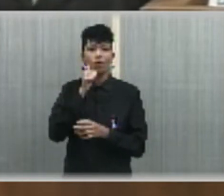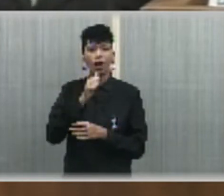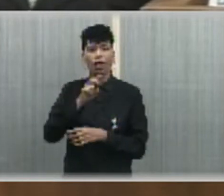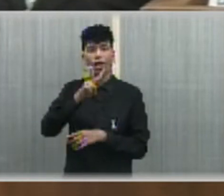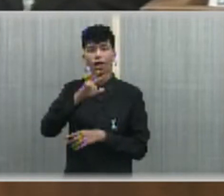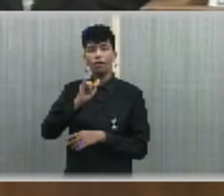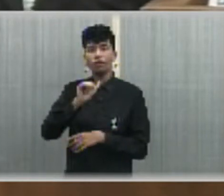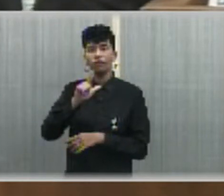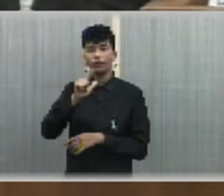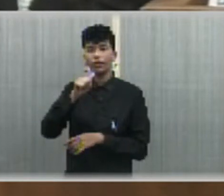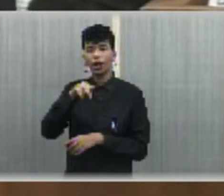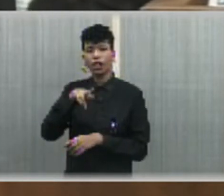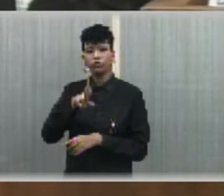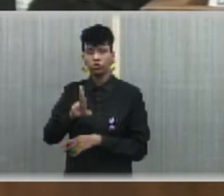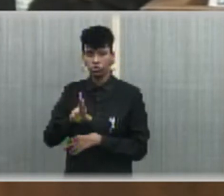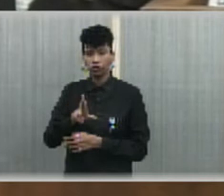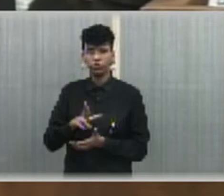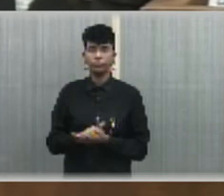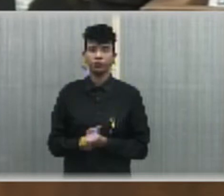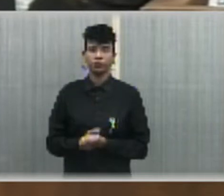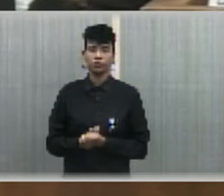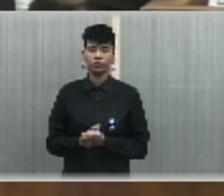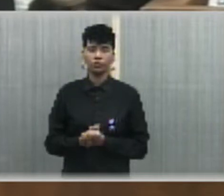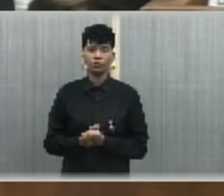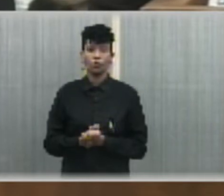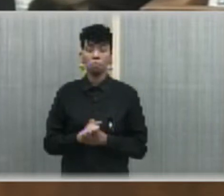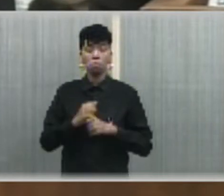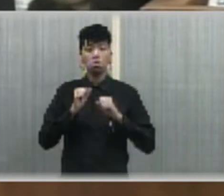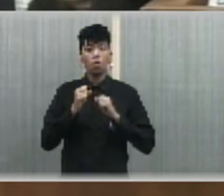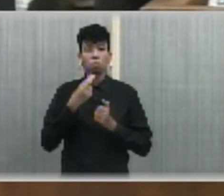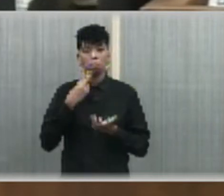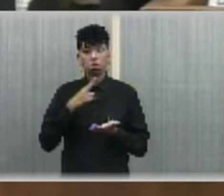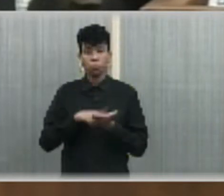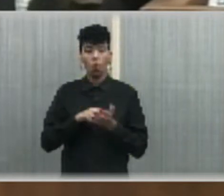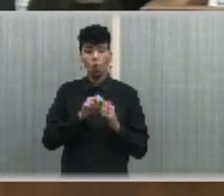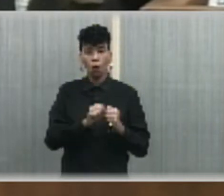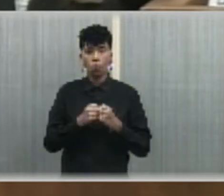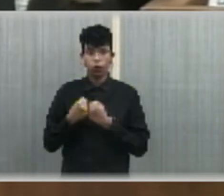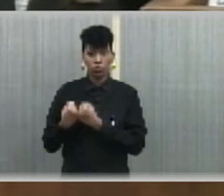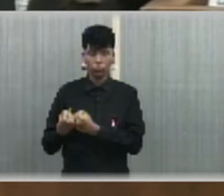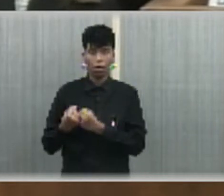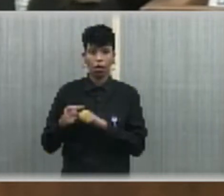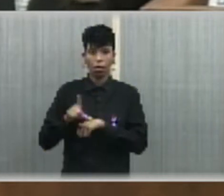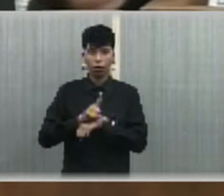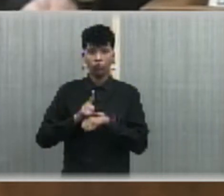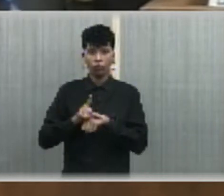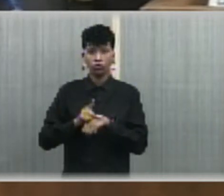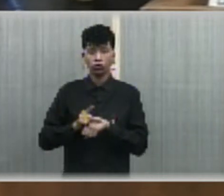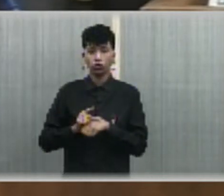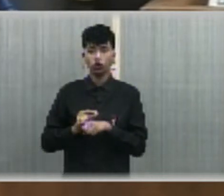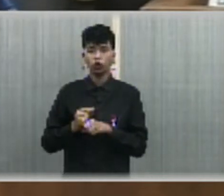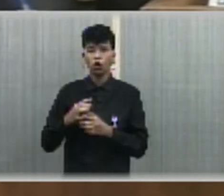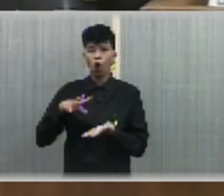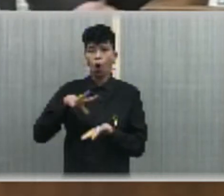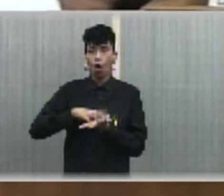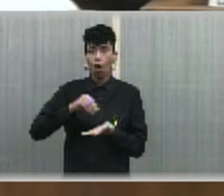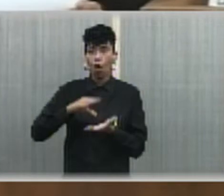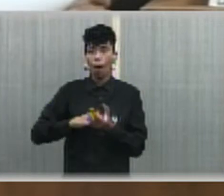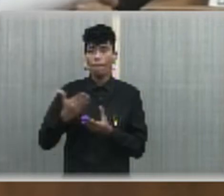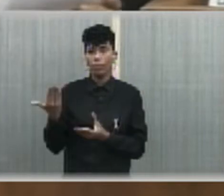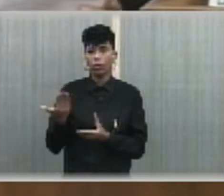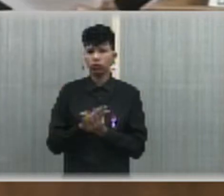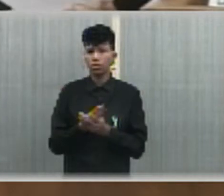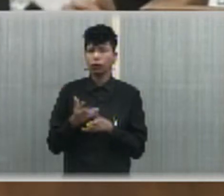Maria Vilani, para que envie ao Poder Legislativo cópia do processo licitatório referente. É